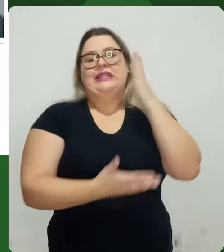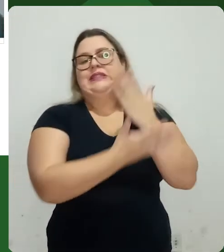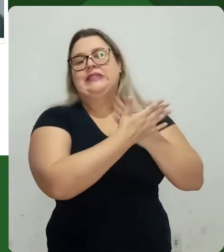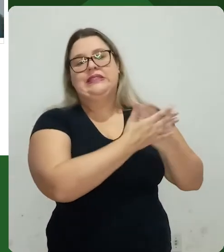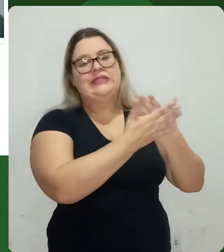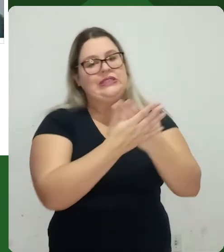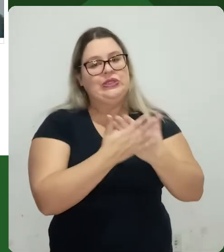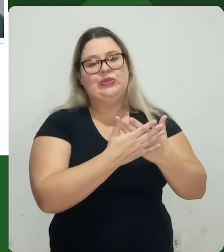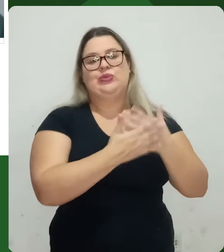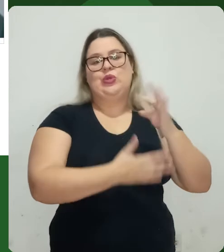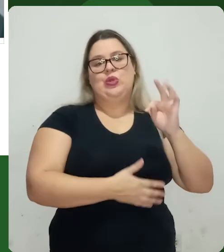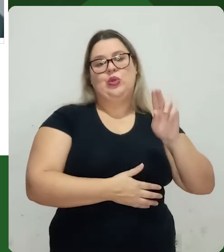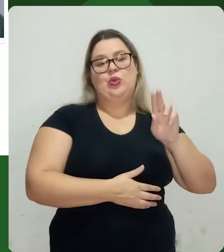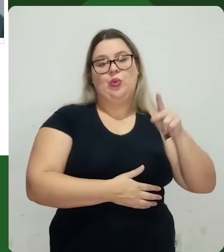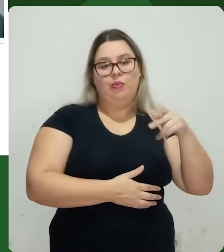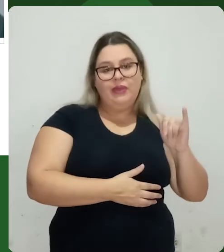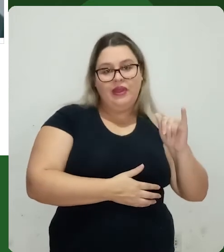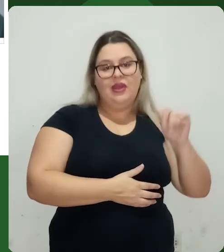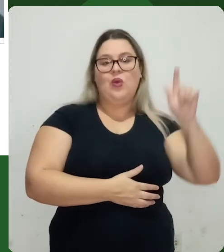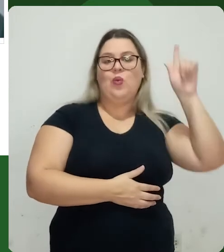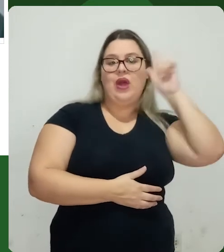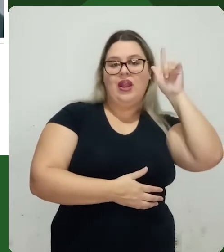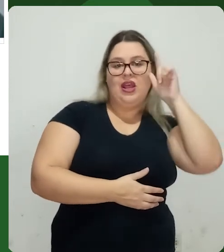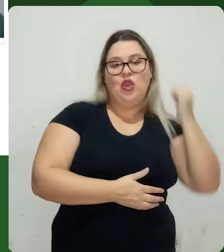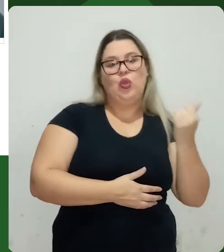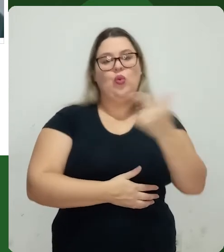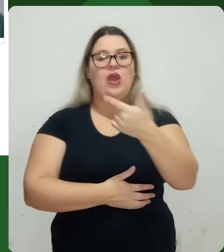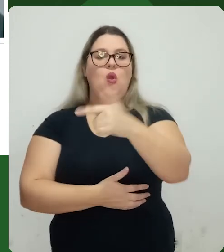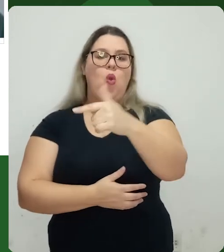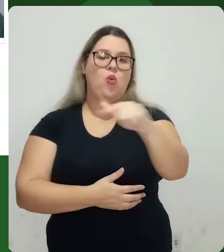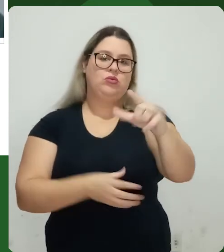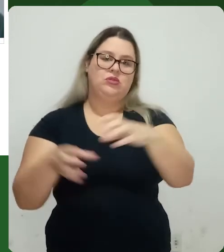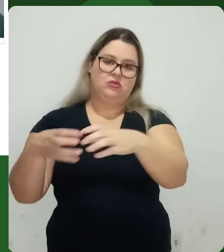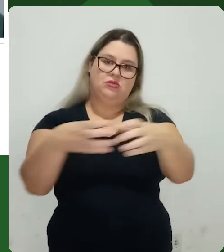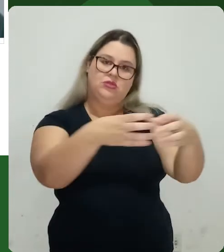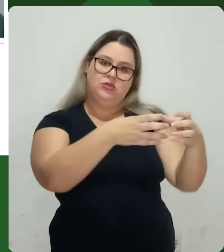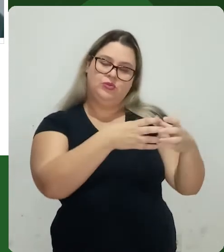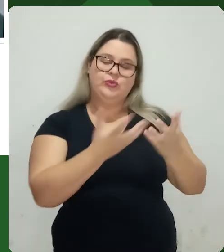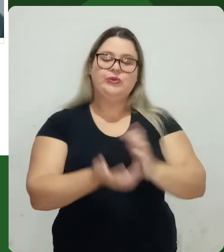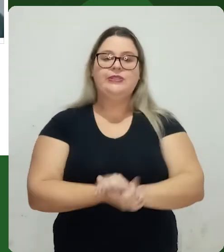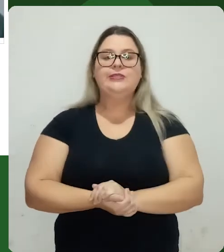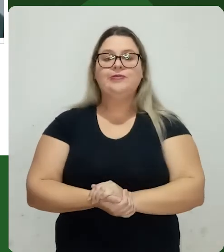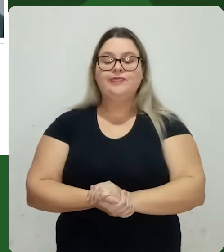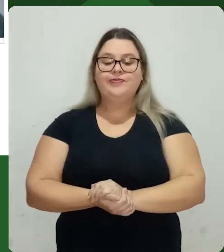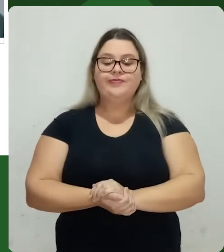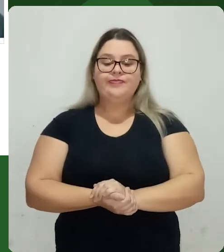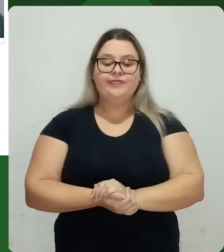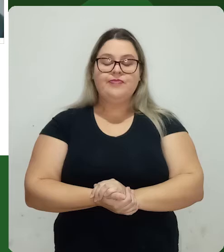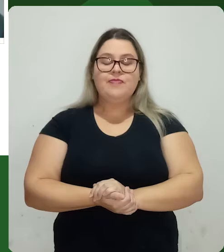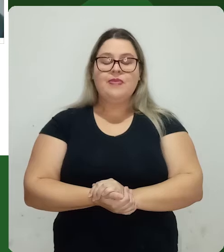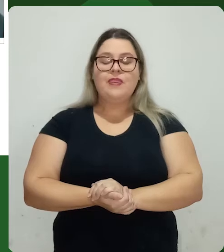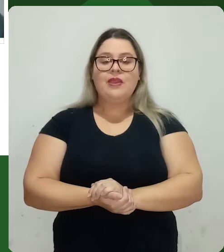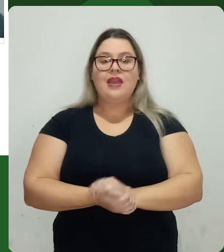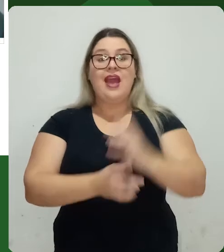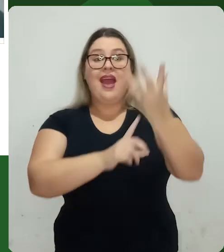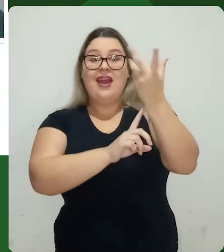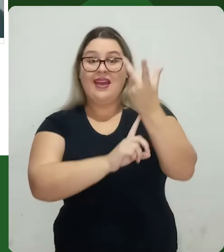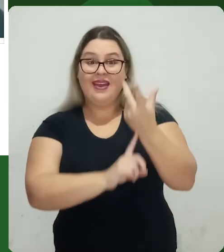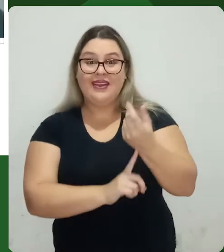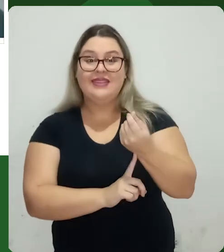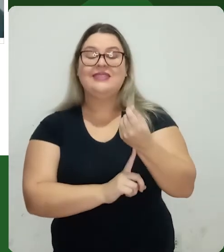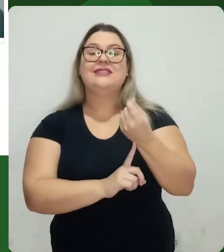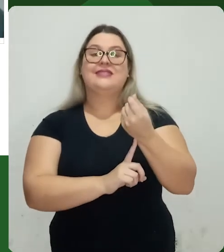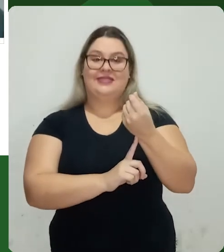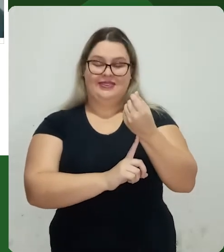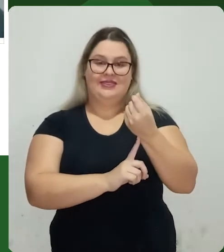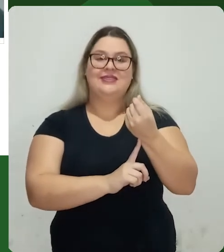que nós temos muito mais estudos sobre os tupi-guaranis do que as outras tribos que viviam mais no interior das florestas.